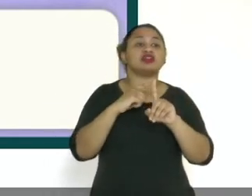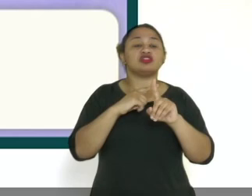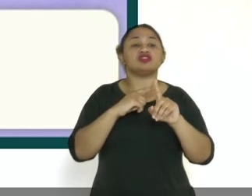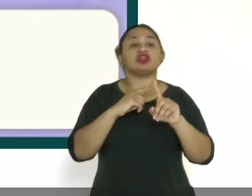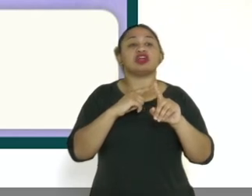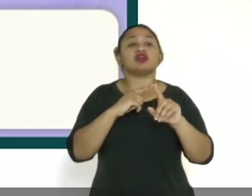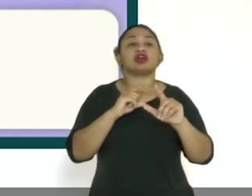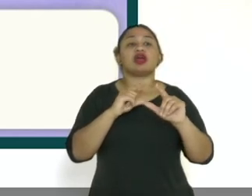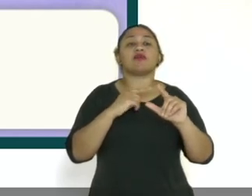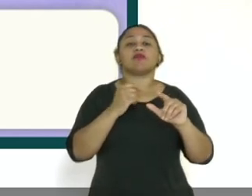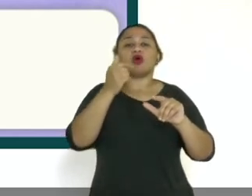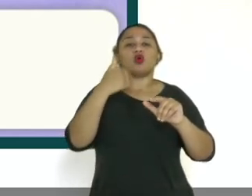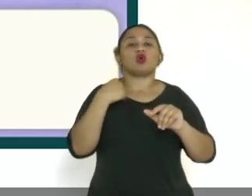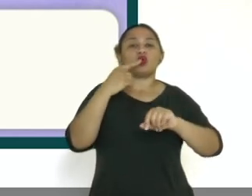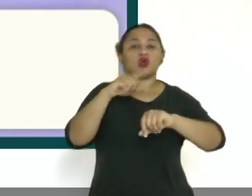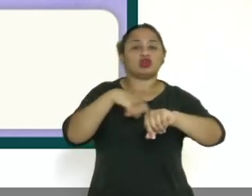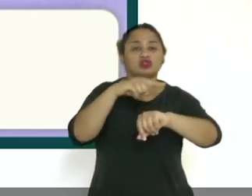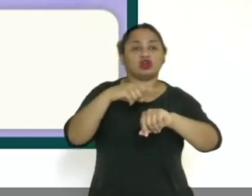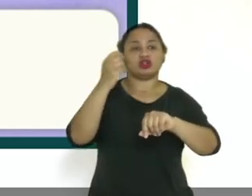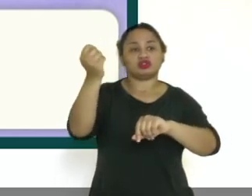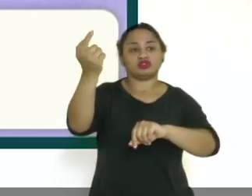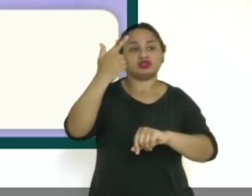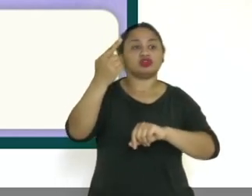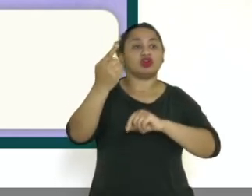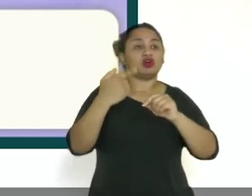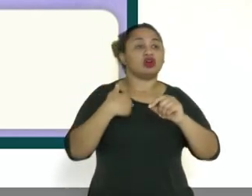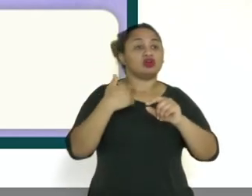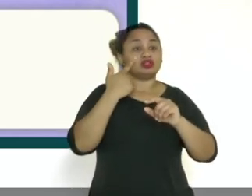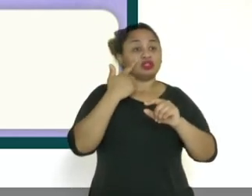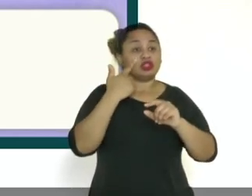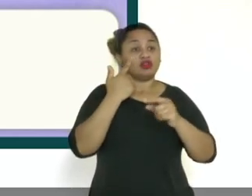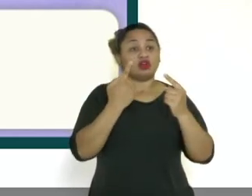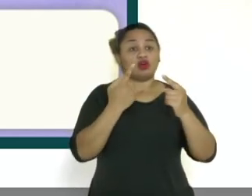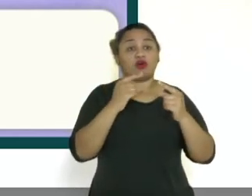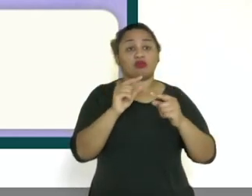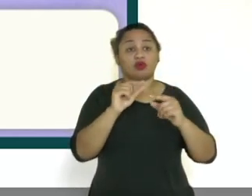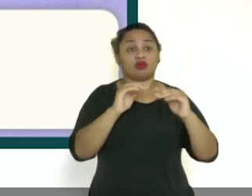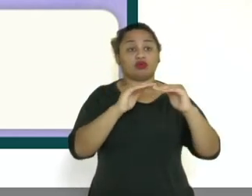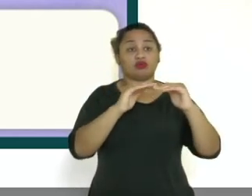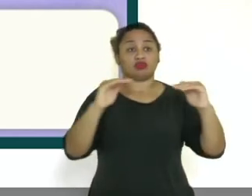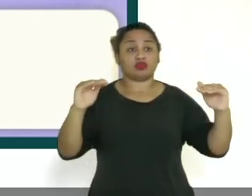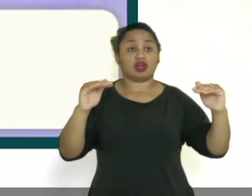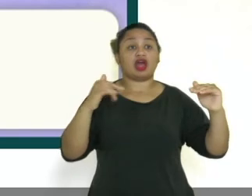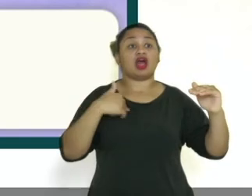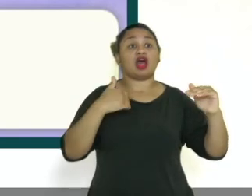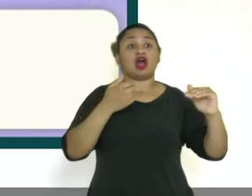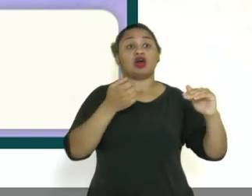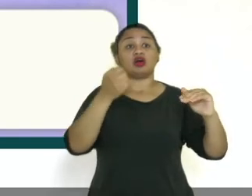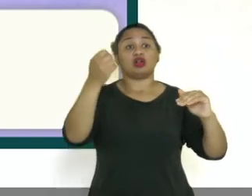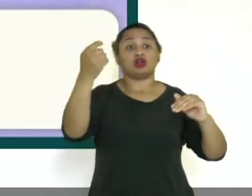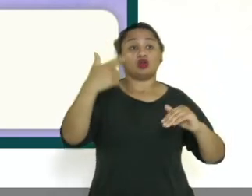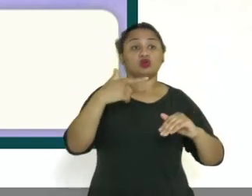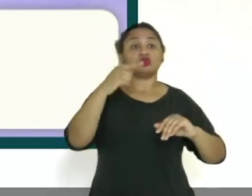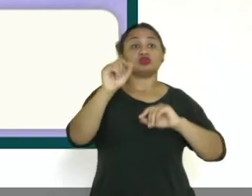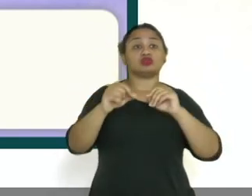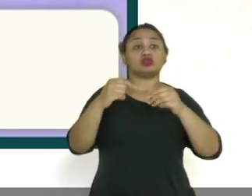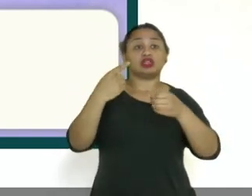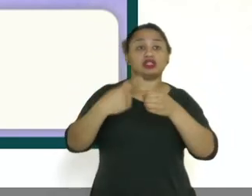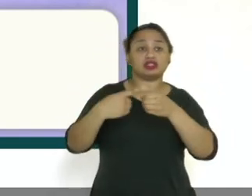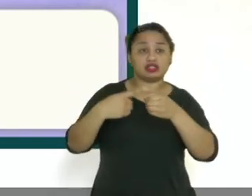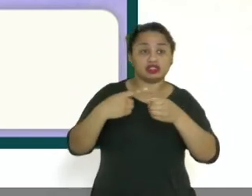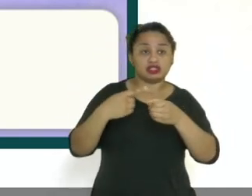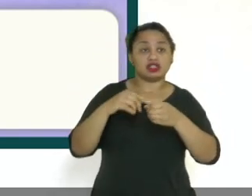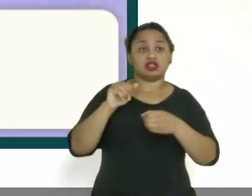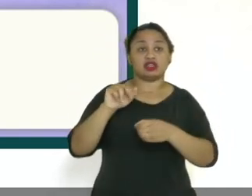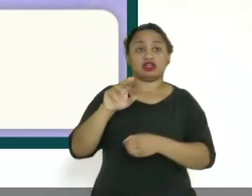de luz do sol, né? Aí ele fala, né? Você tem que observar, porque ó, duração aproximada da luz ali no dia na